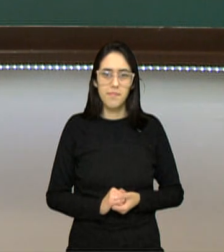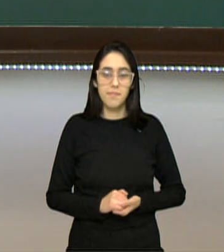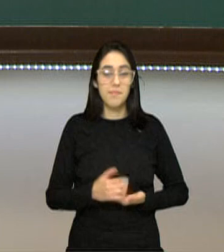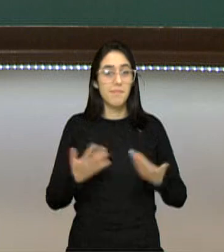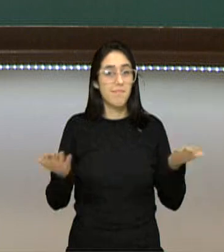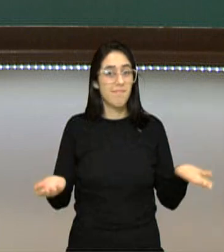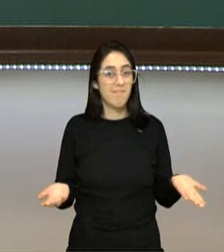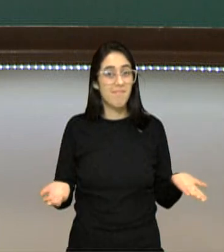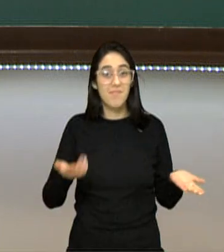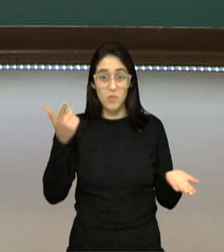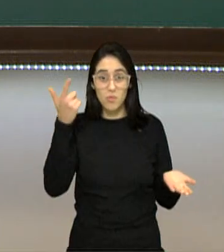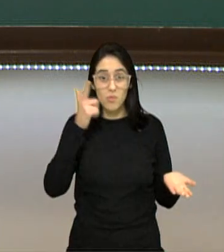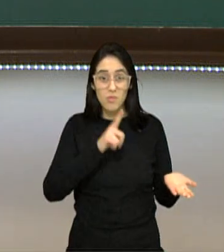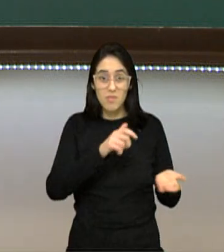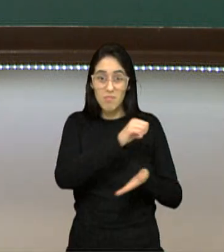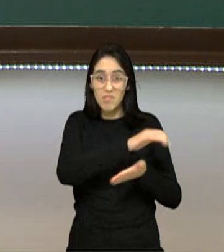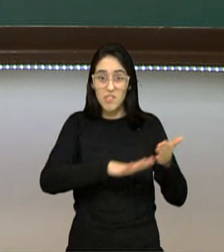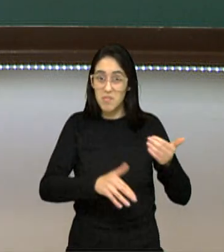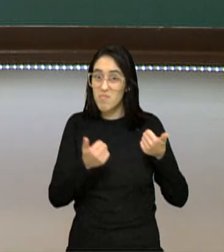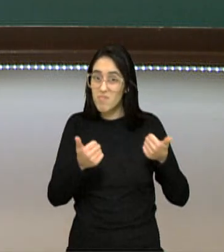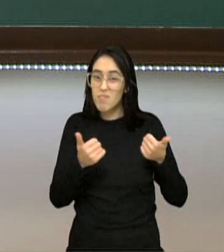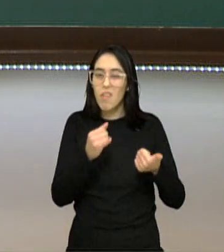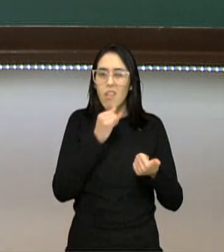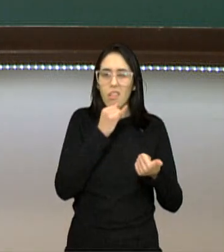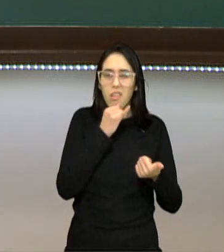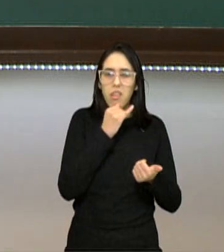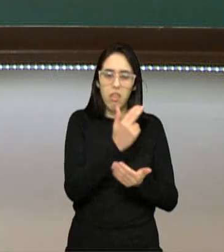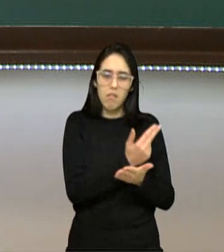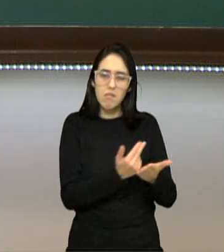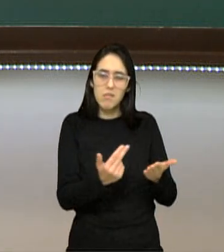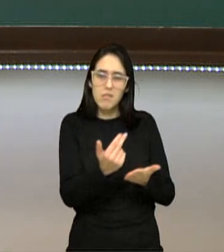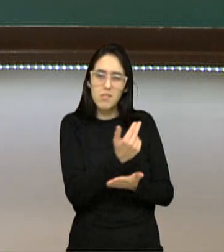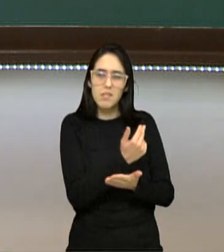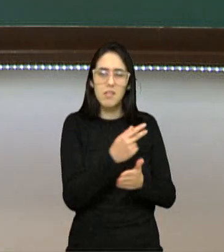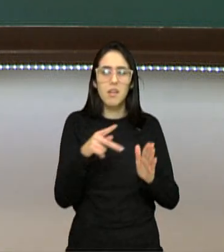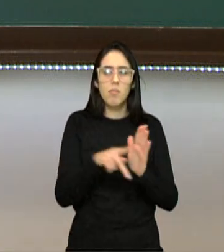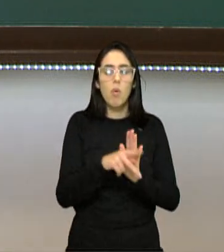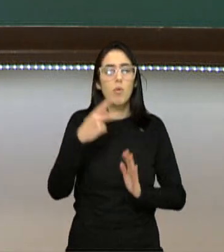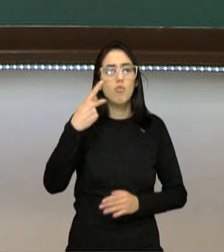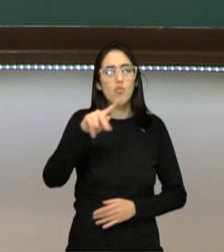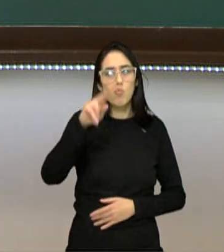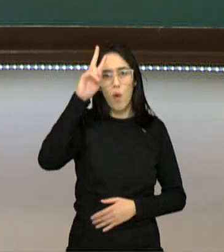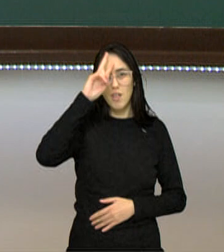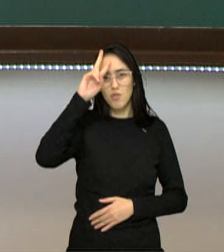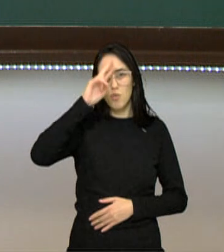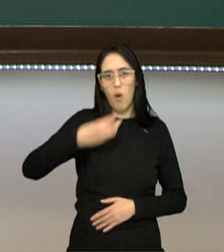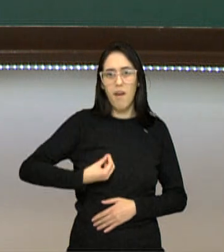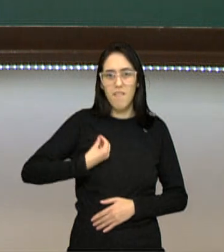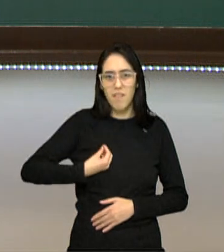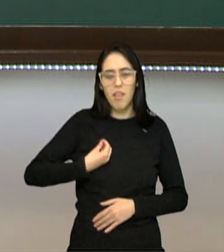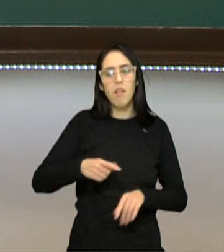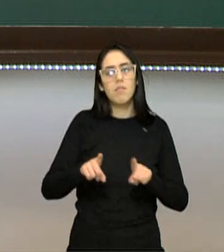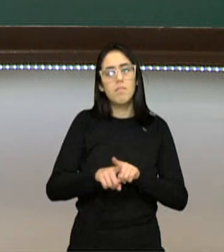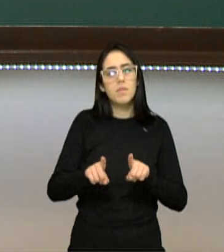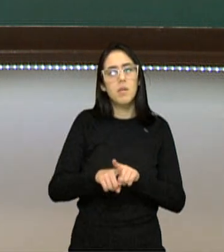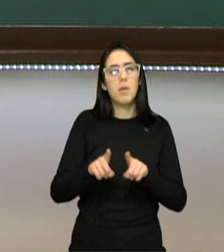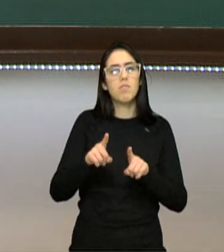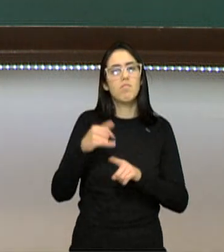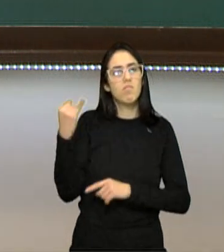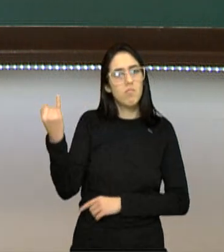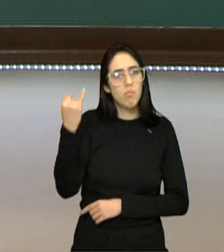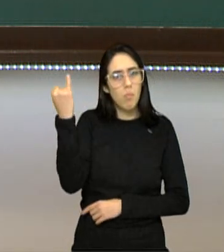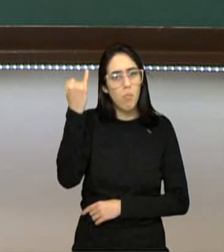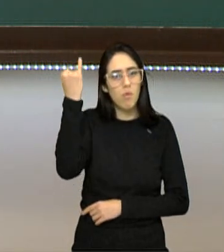E aí, galera, conseguiu fazer um esboço de um desenho que represente a sua história e as importâncias, né? Estabeleceu